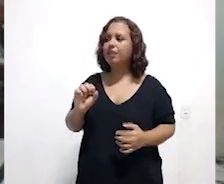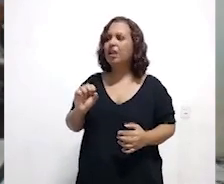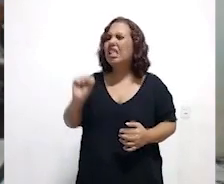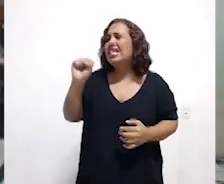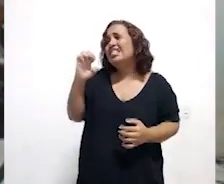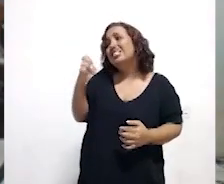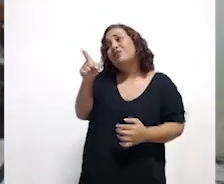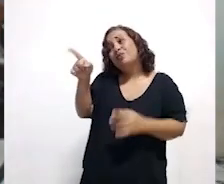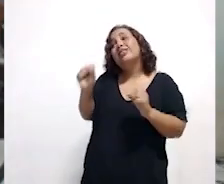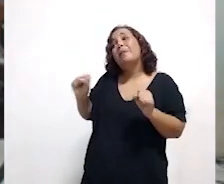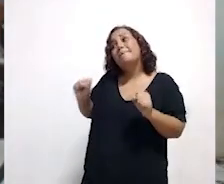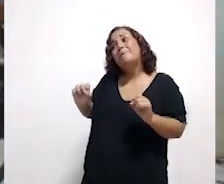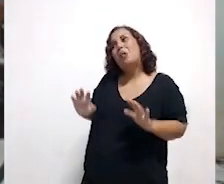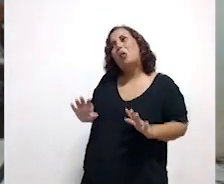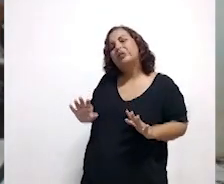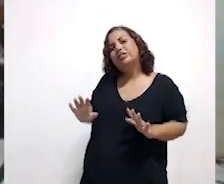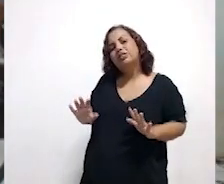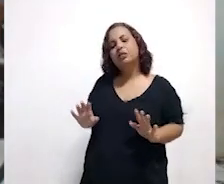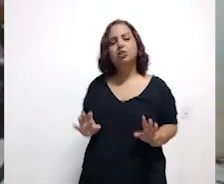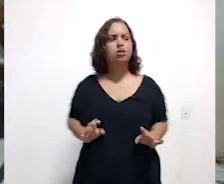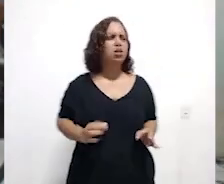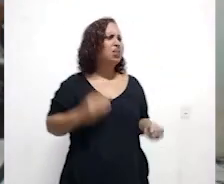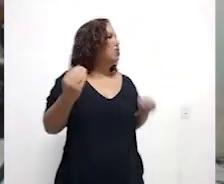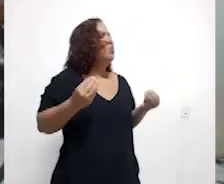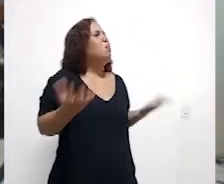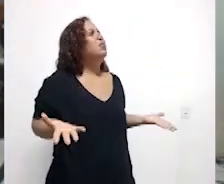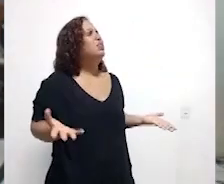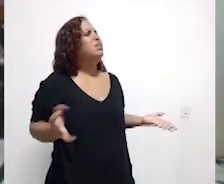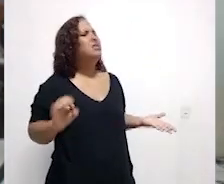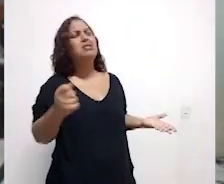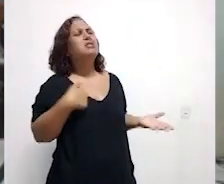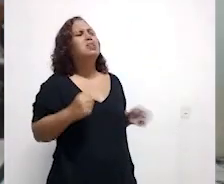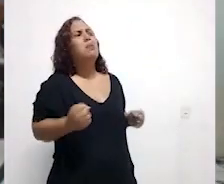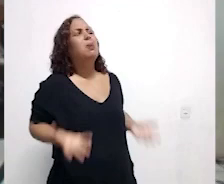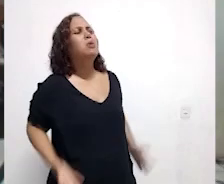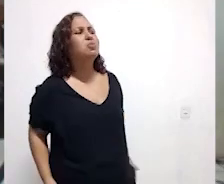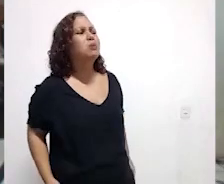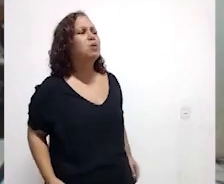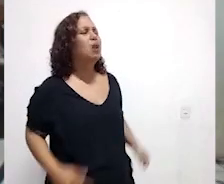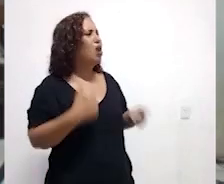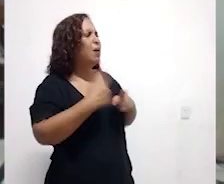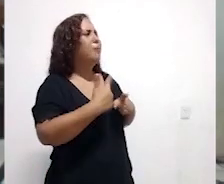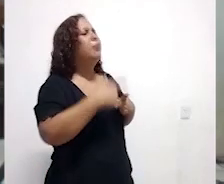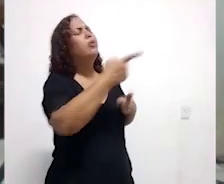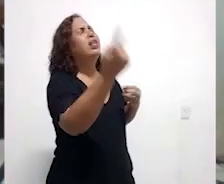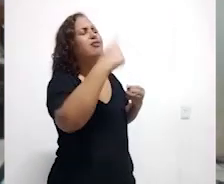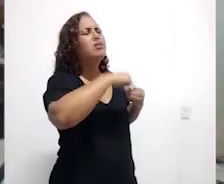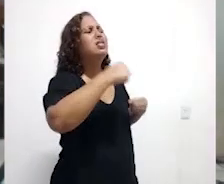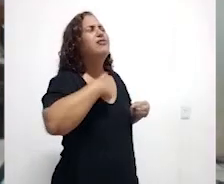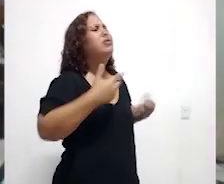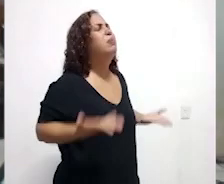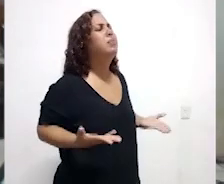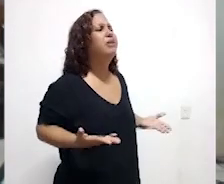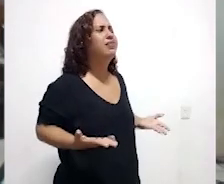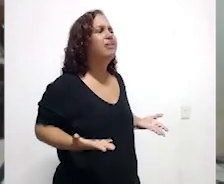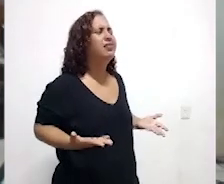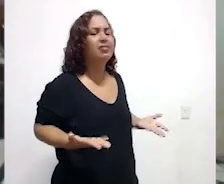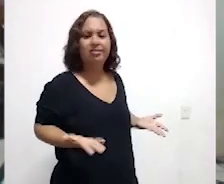podes? Por que você veio até mim? Como assim se podes? Não